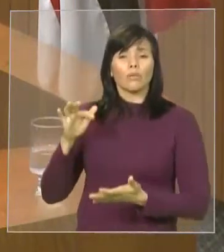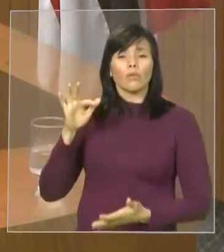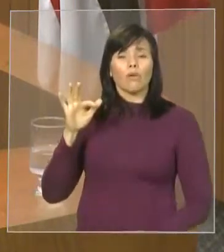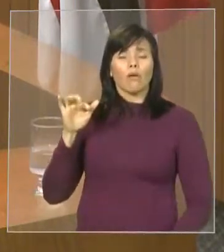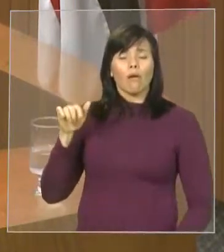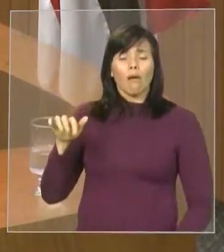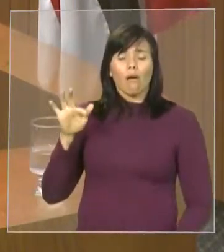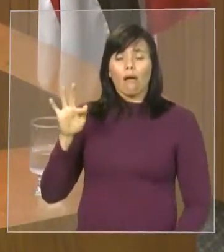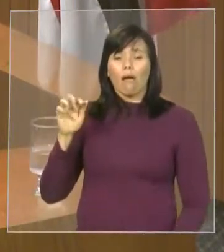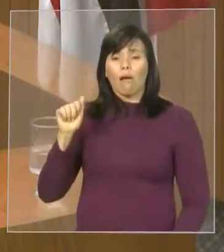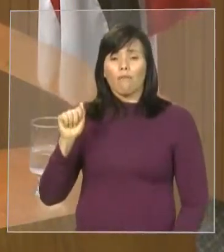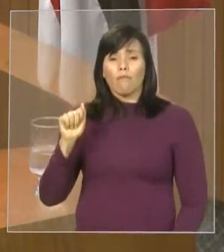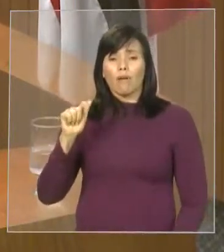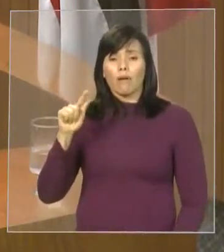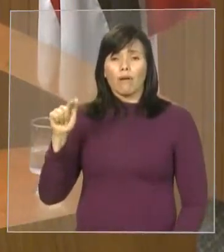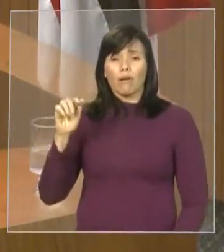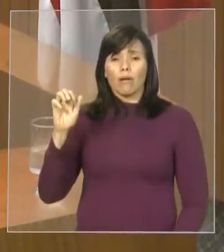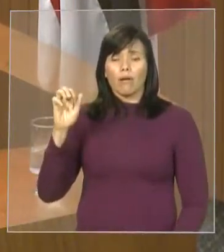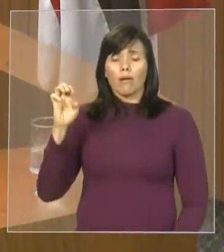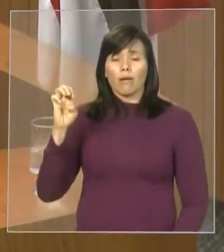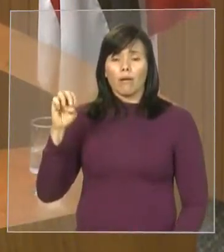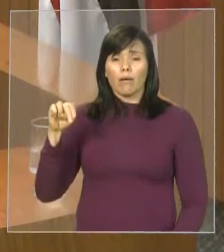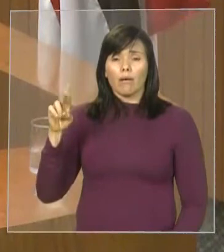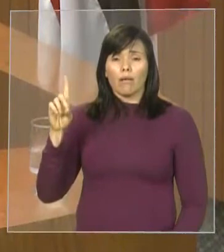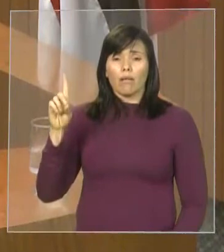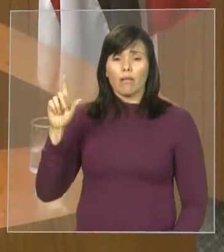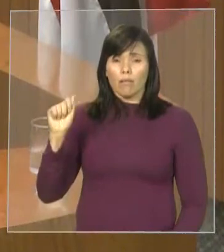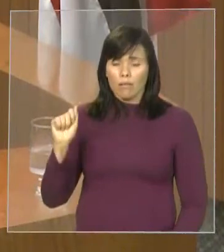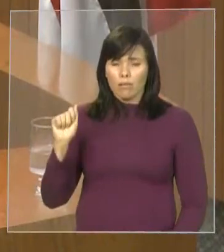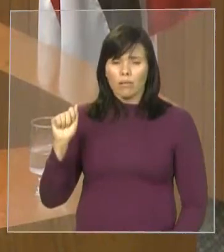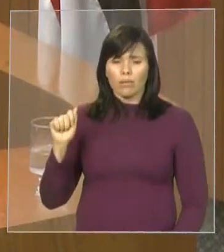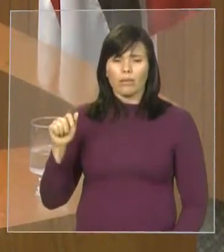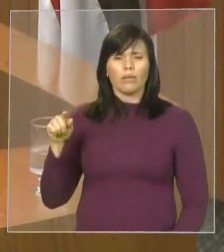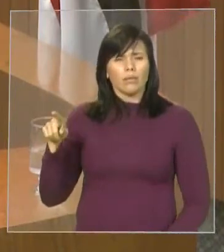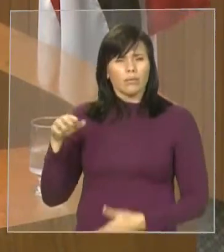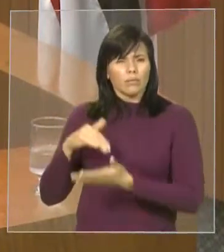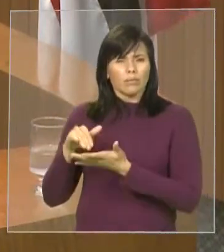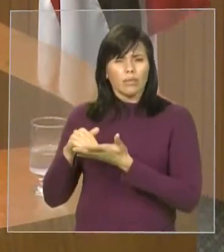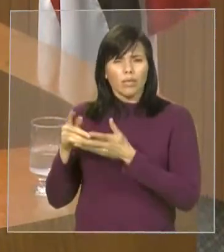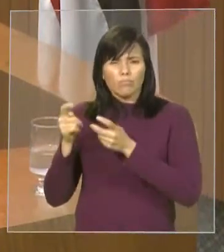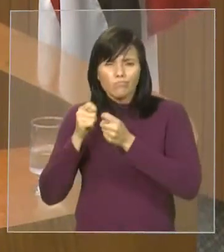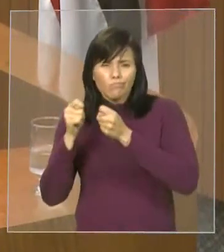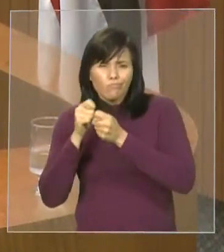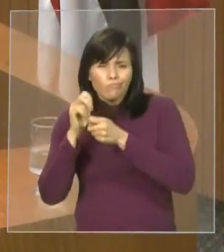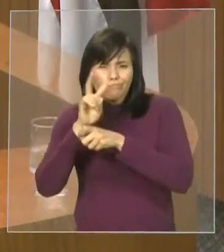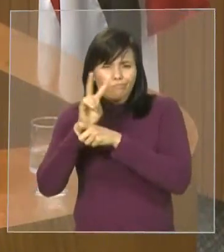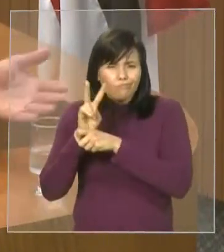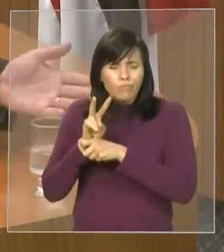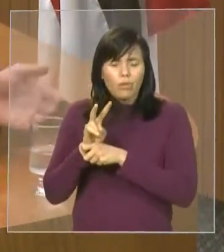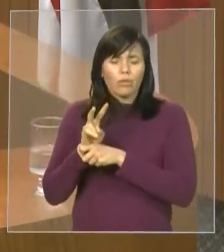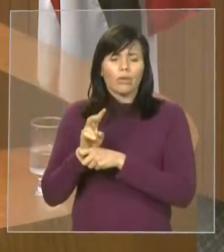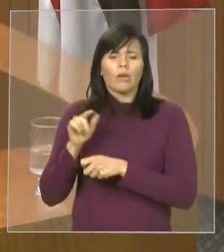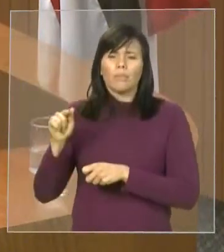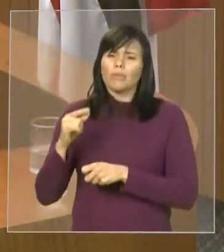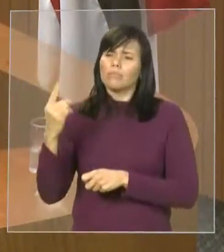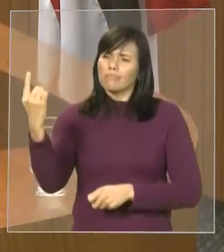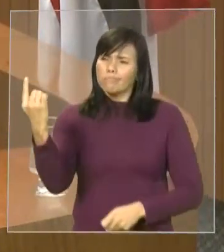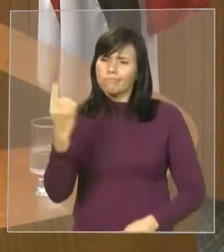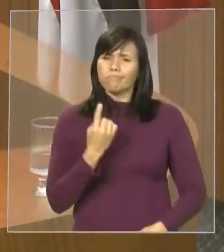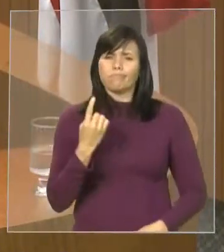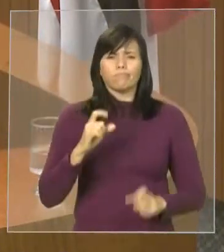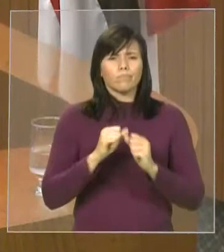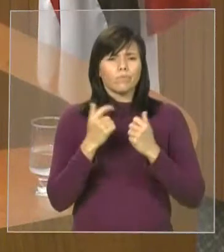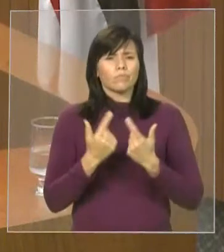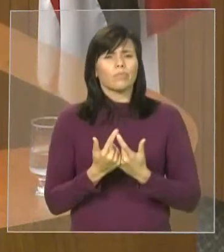a oportunidade dos empresários maranhenses se manifestarem em relação a essa situação. Eu quero acreditar que